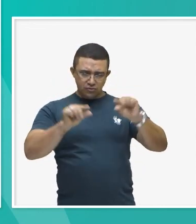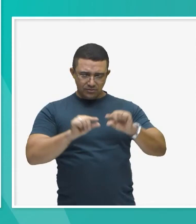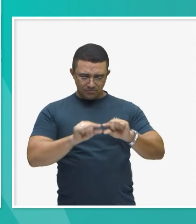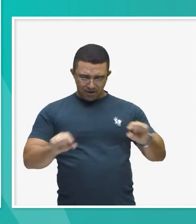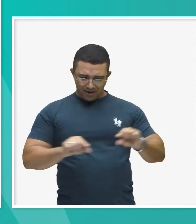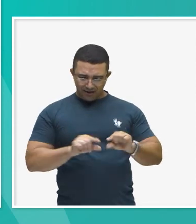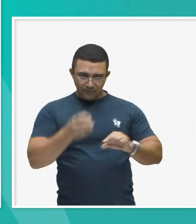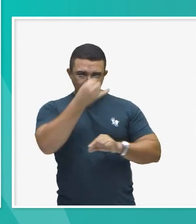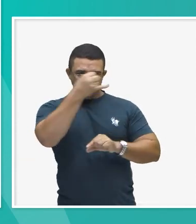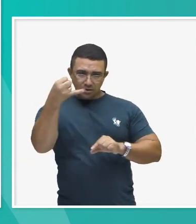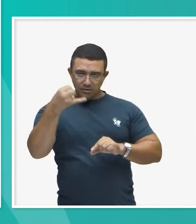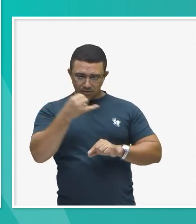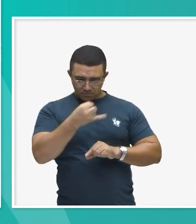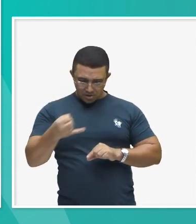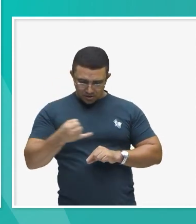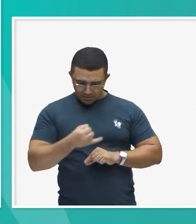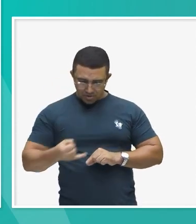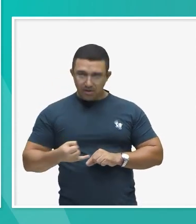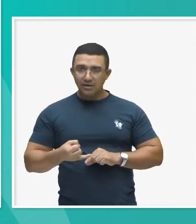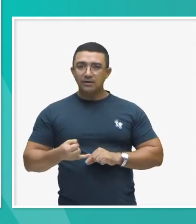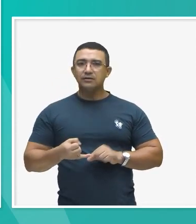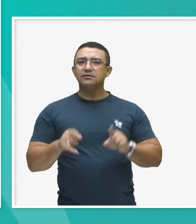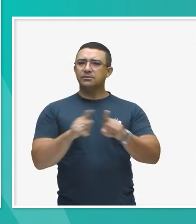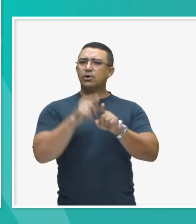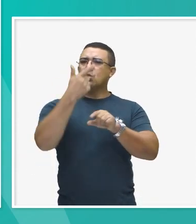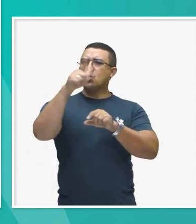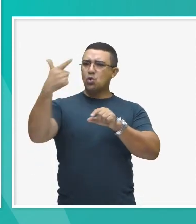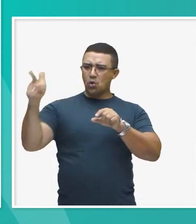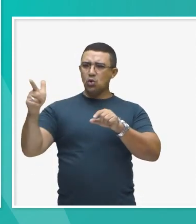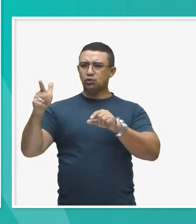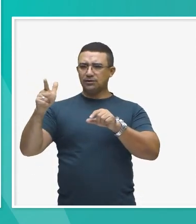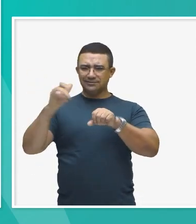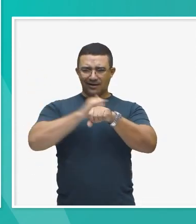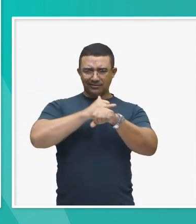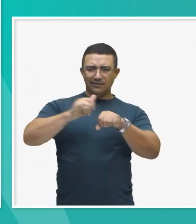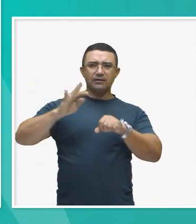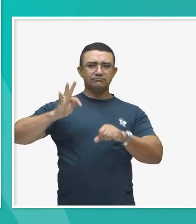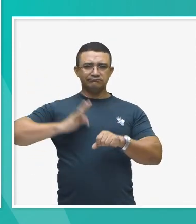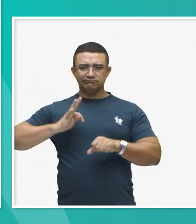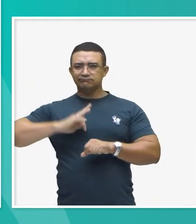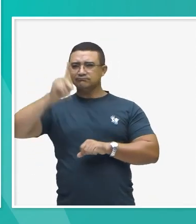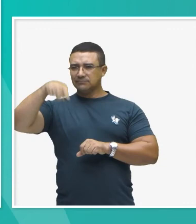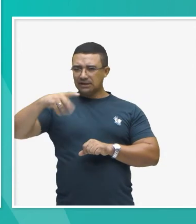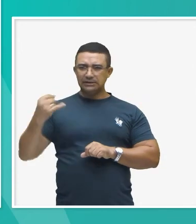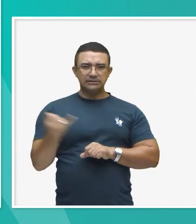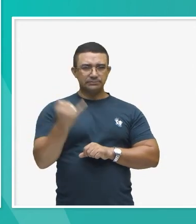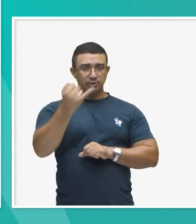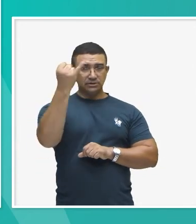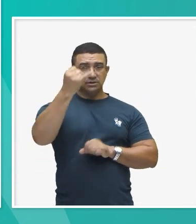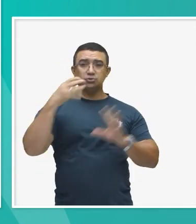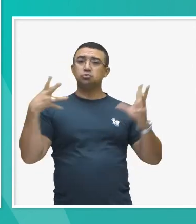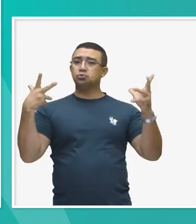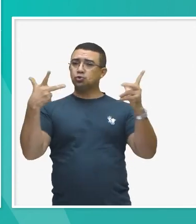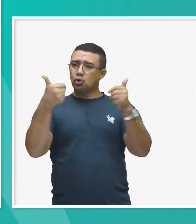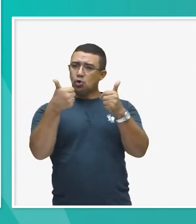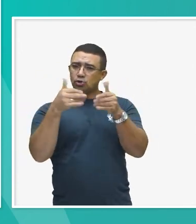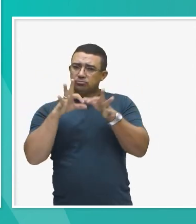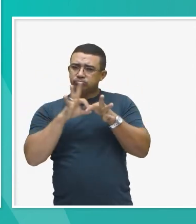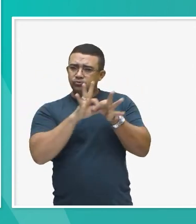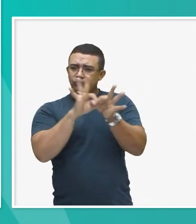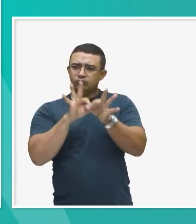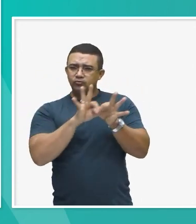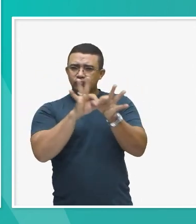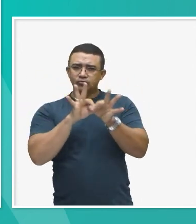vimos anteriormente, né? Os outros steps, elas são importantes porque todas elas em conjunto vão